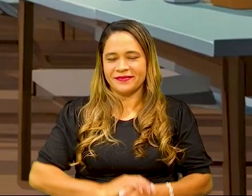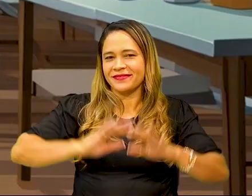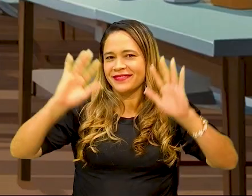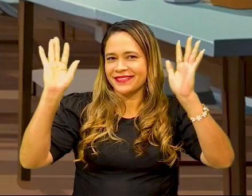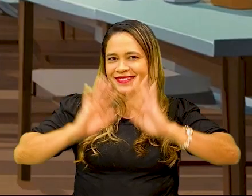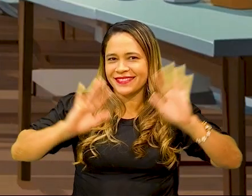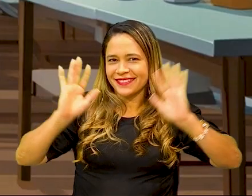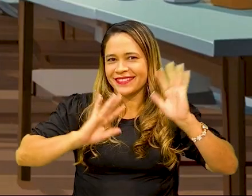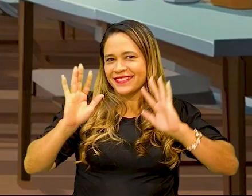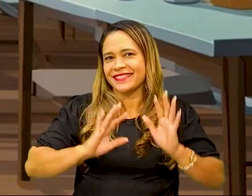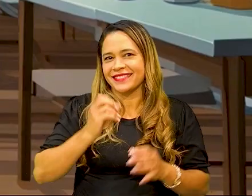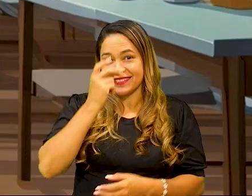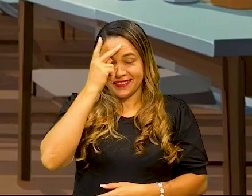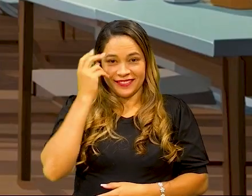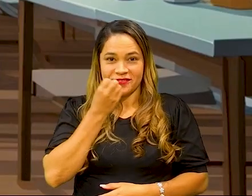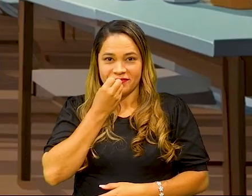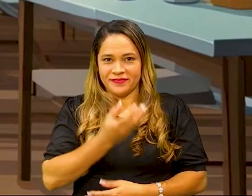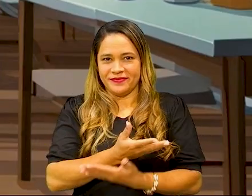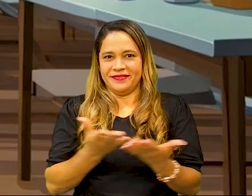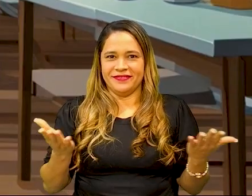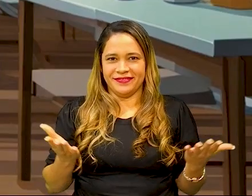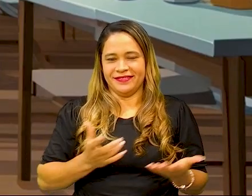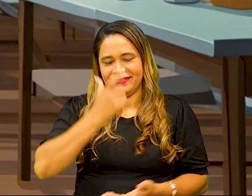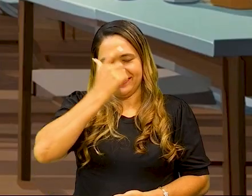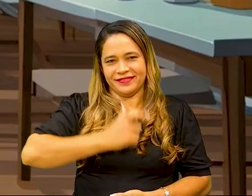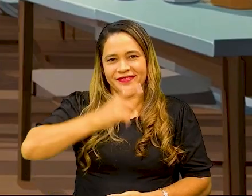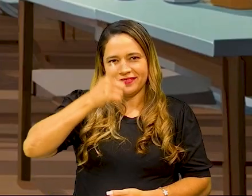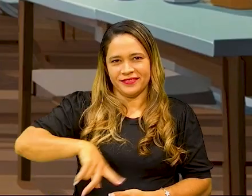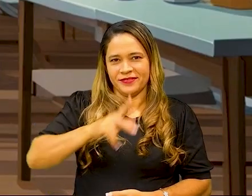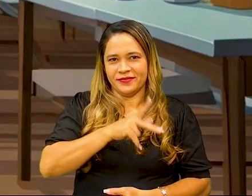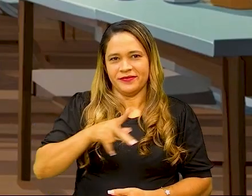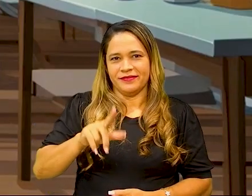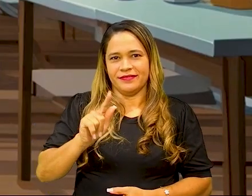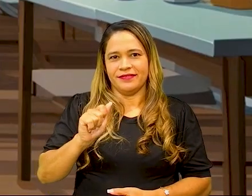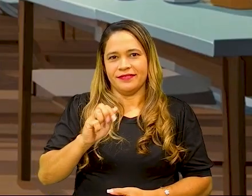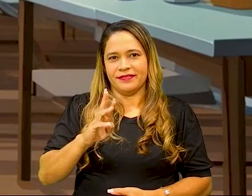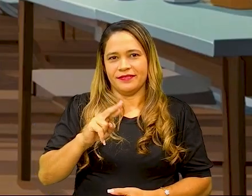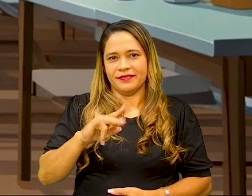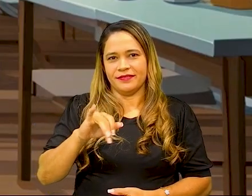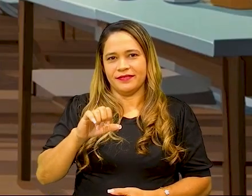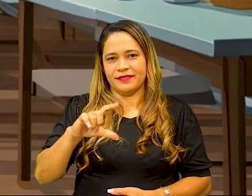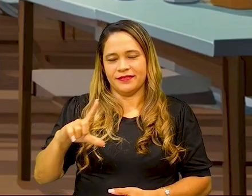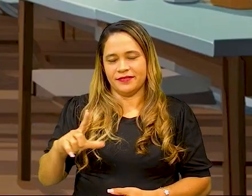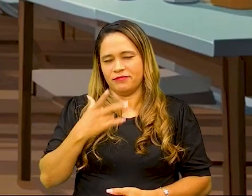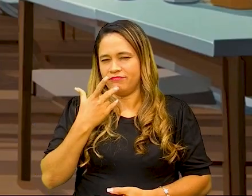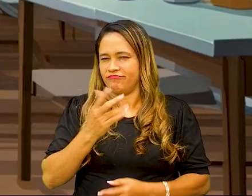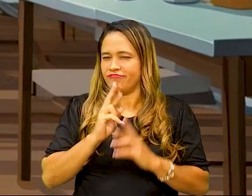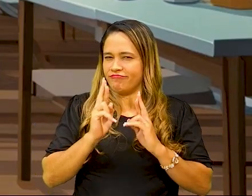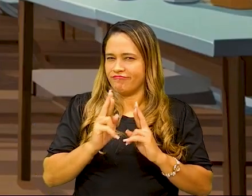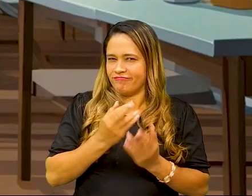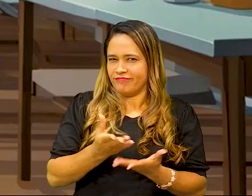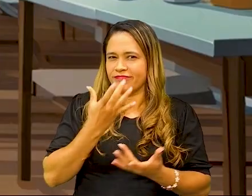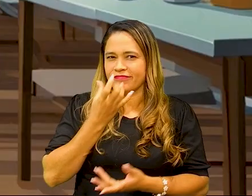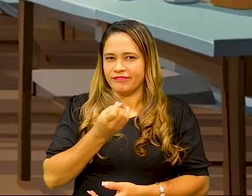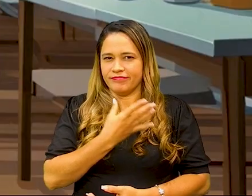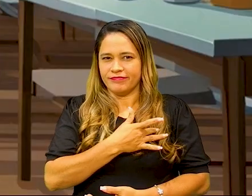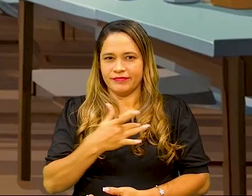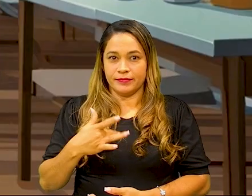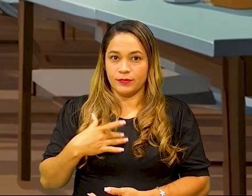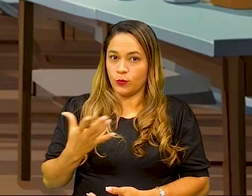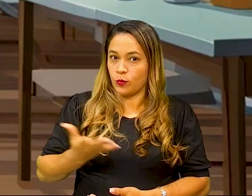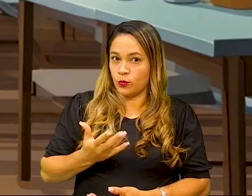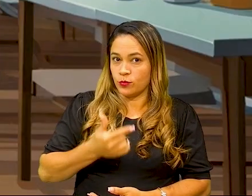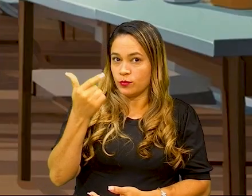Fala galera, tudo bem com vocês? Sou eu aqui de novo, o professor Gabriel. Espero que todos estejam muito bem. Viemos hoje para a nossa